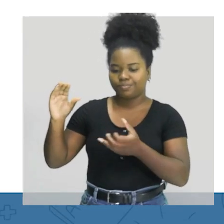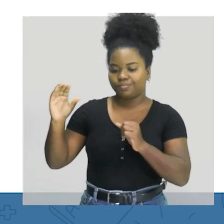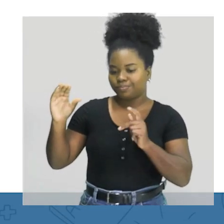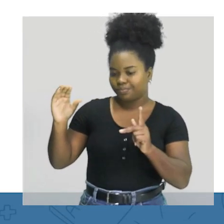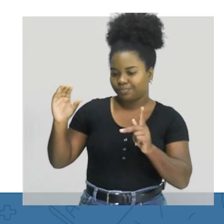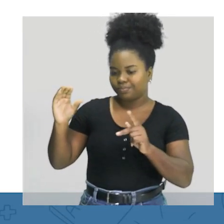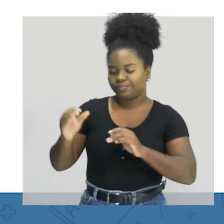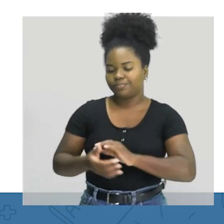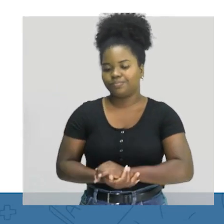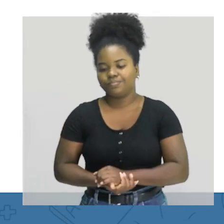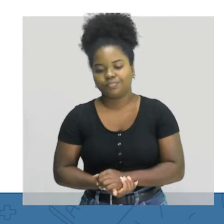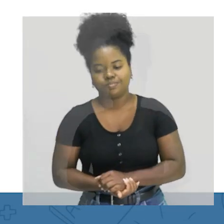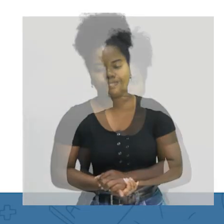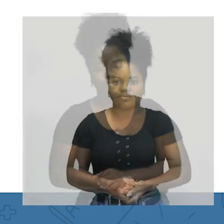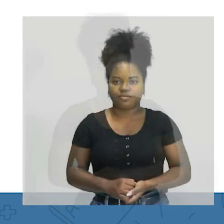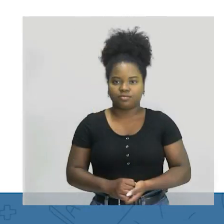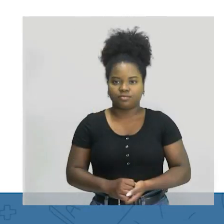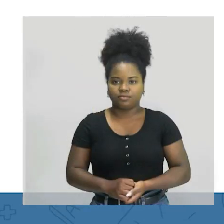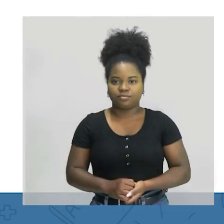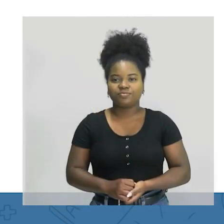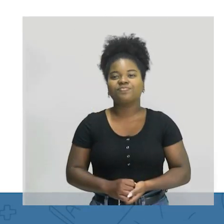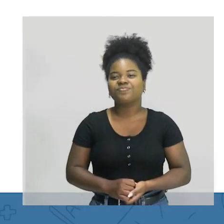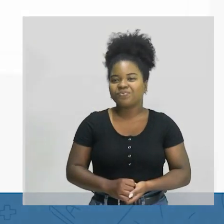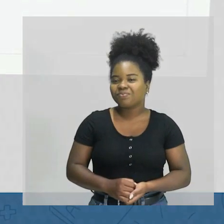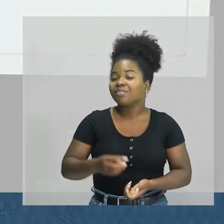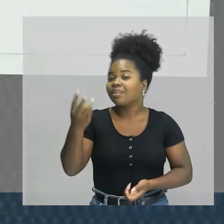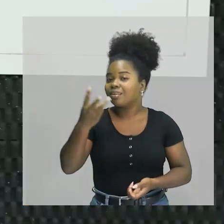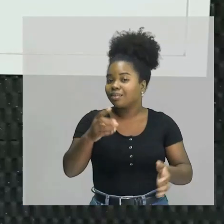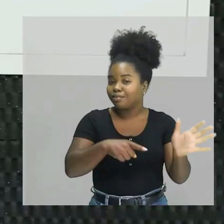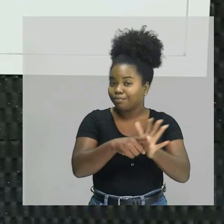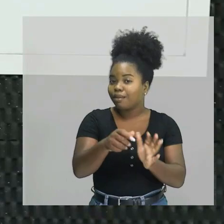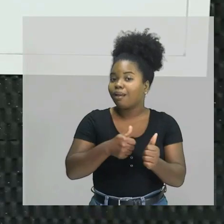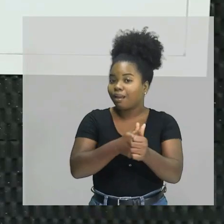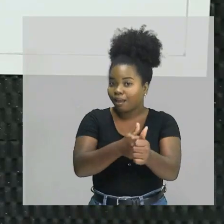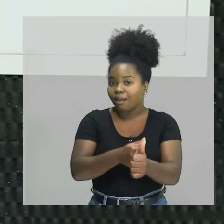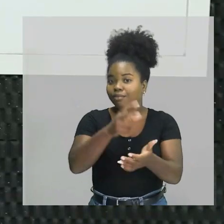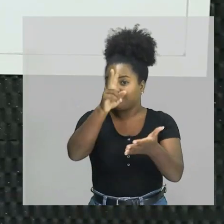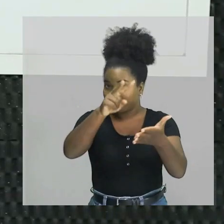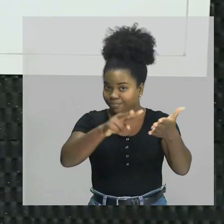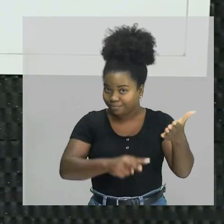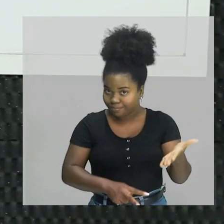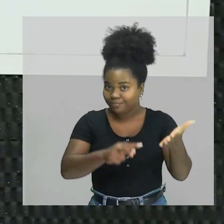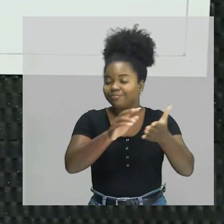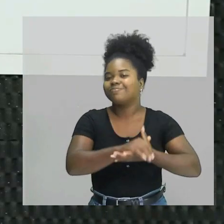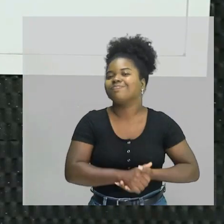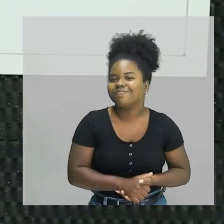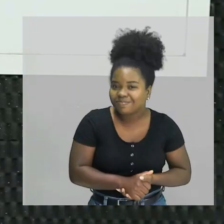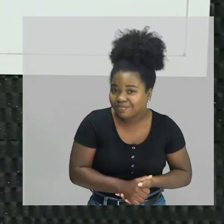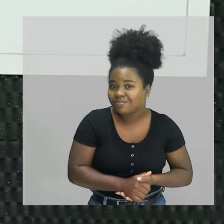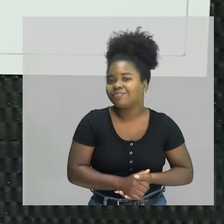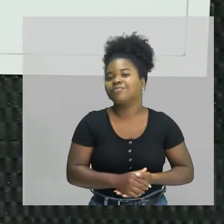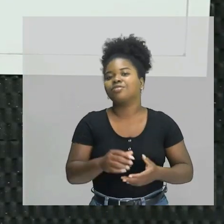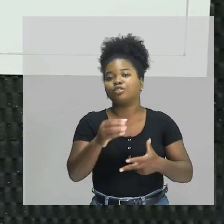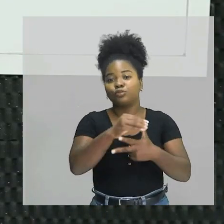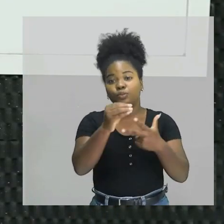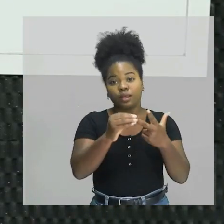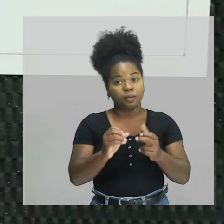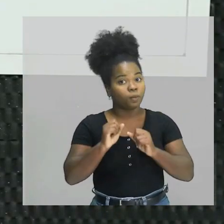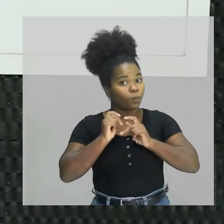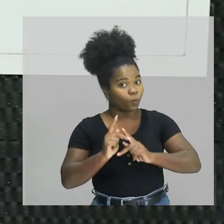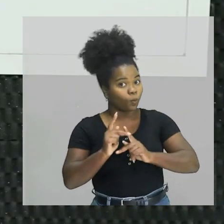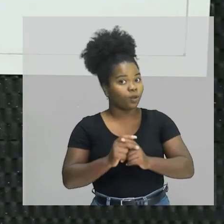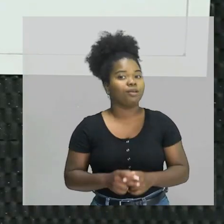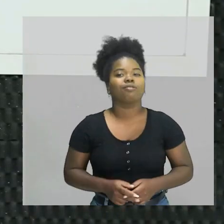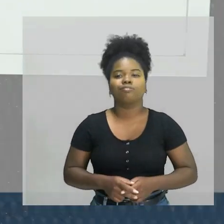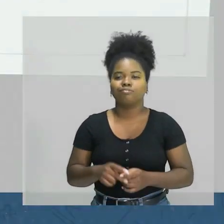galera? Isso aí. Ok, pessoal, vamos para a nossa terceira questão da nossa lista, tá? Uma questão também do Enem. Olha